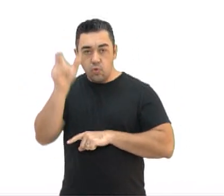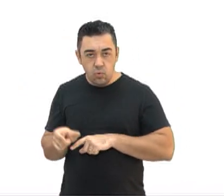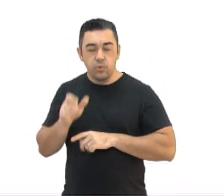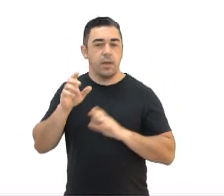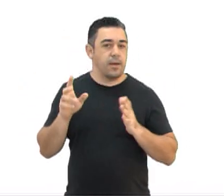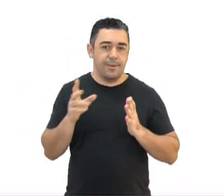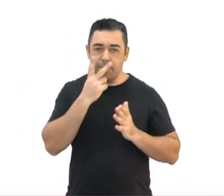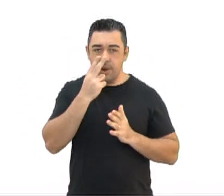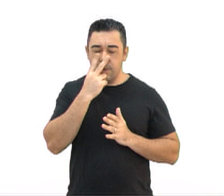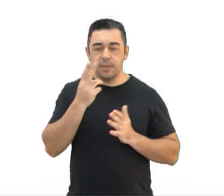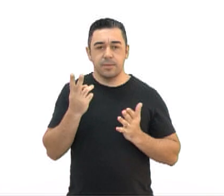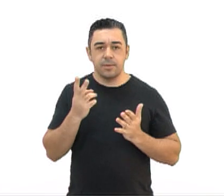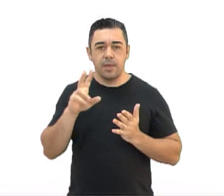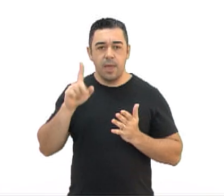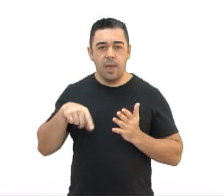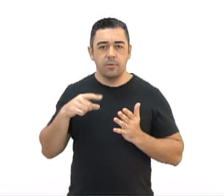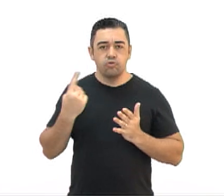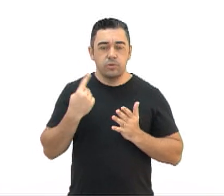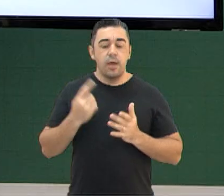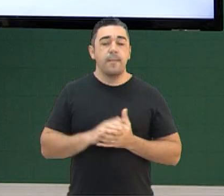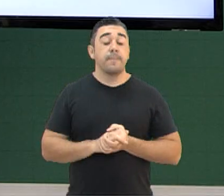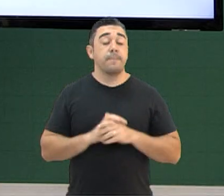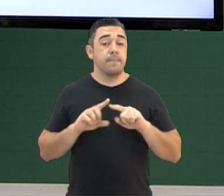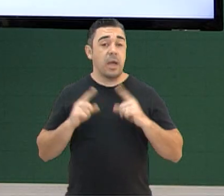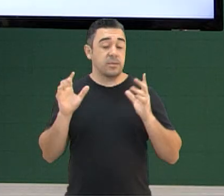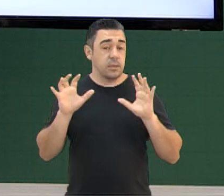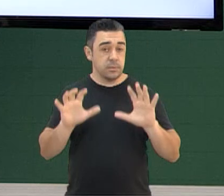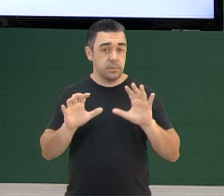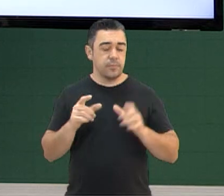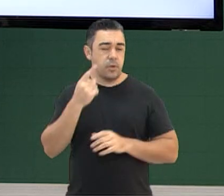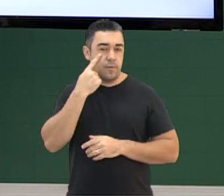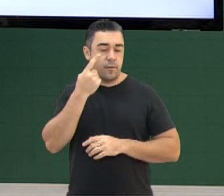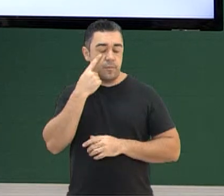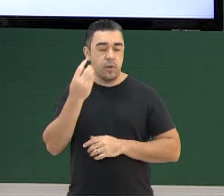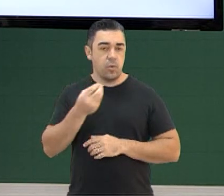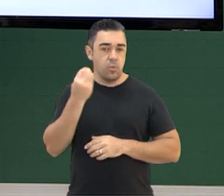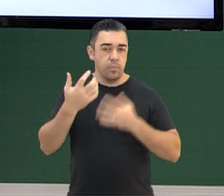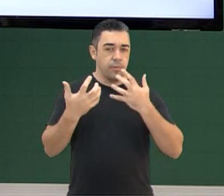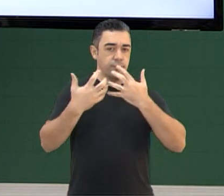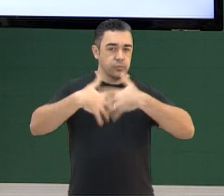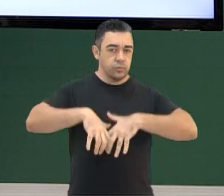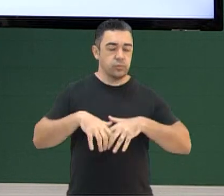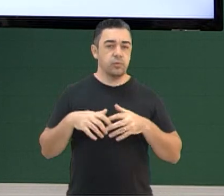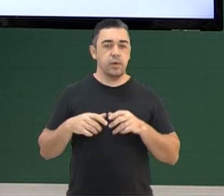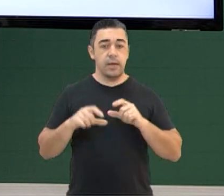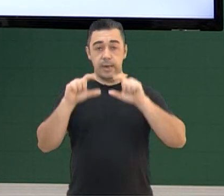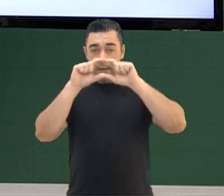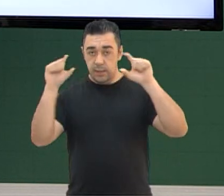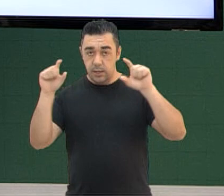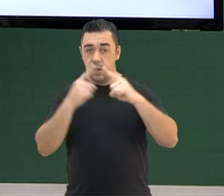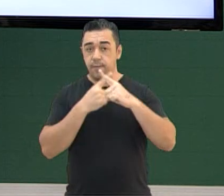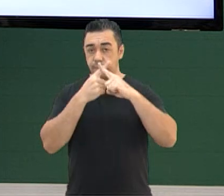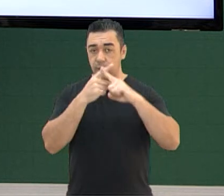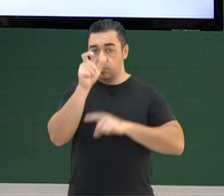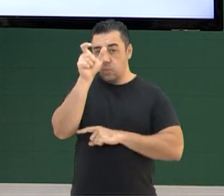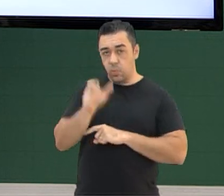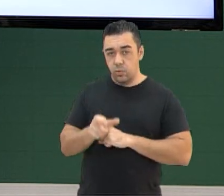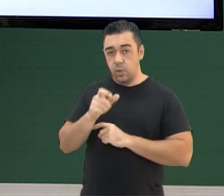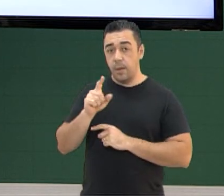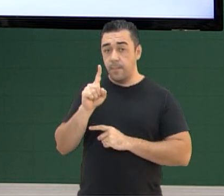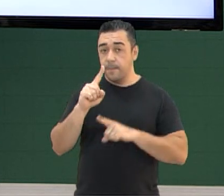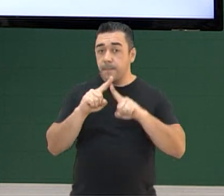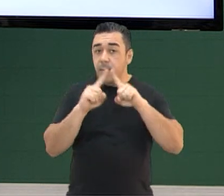automático, tá? Mas é isso mesmo. E uma coisa, nós já vamos ver como que funciona, tá? Essa linha vezes coluna, mas um